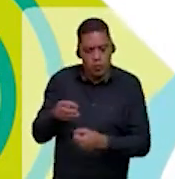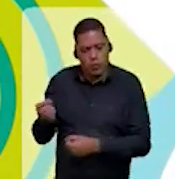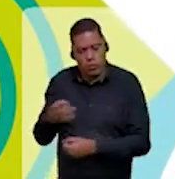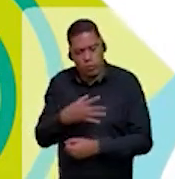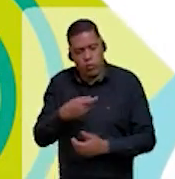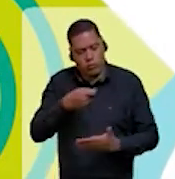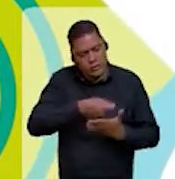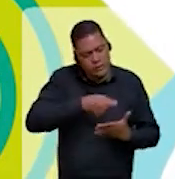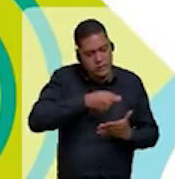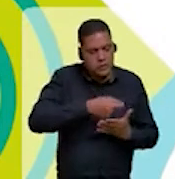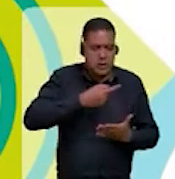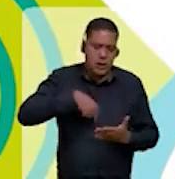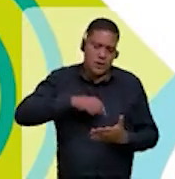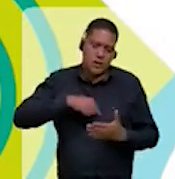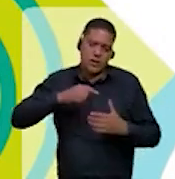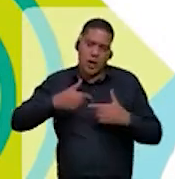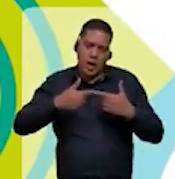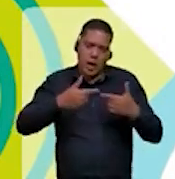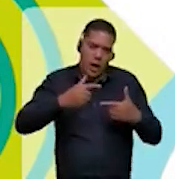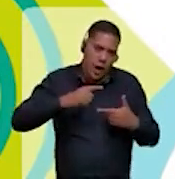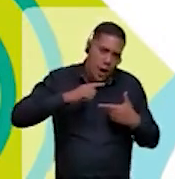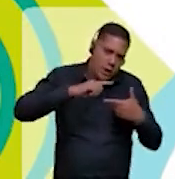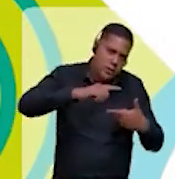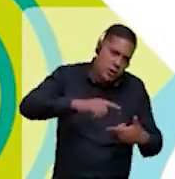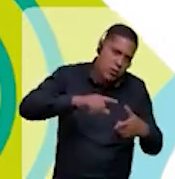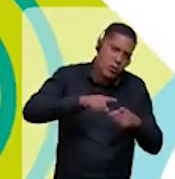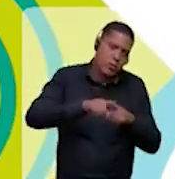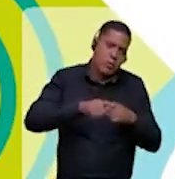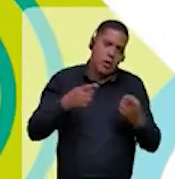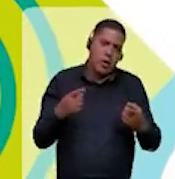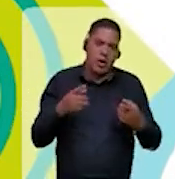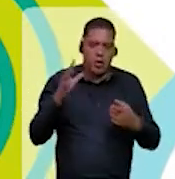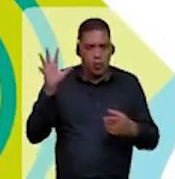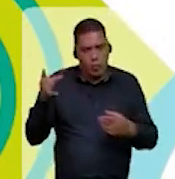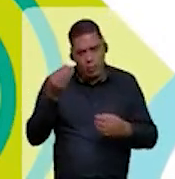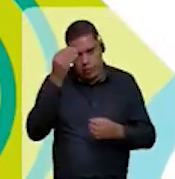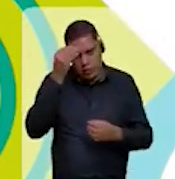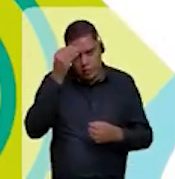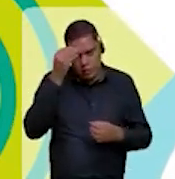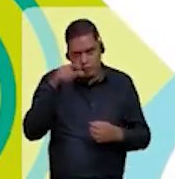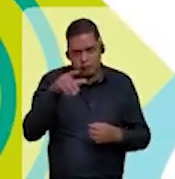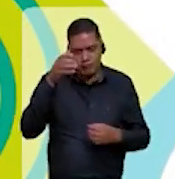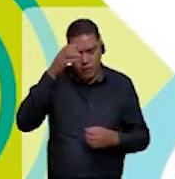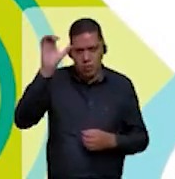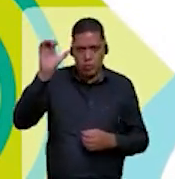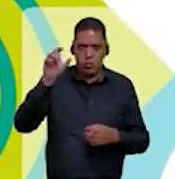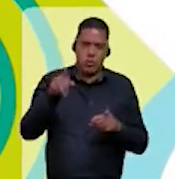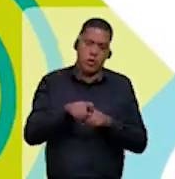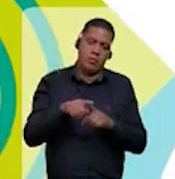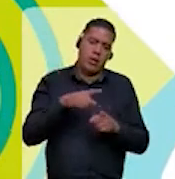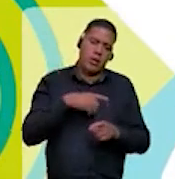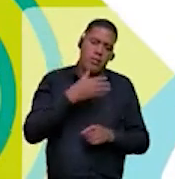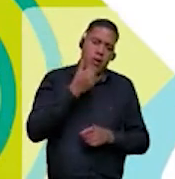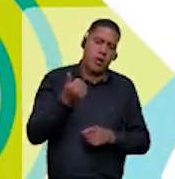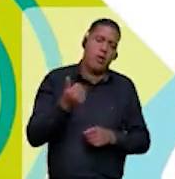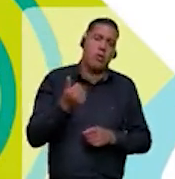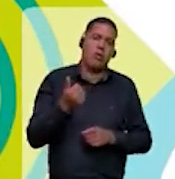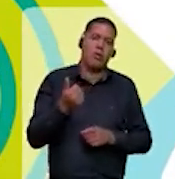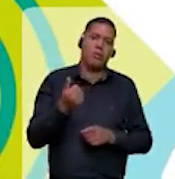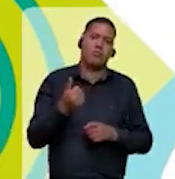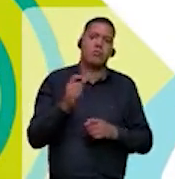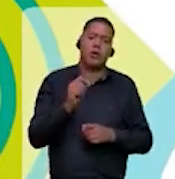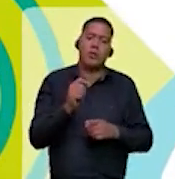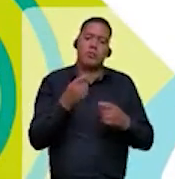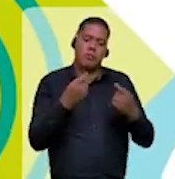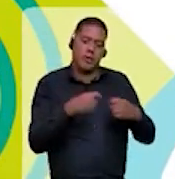de nós em termos de ação e de compreensão sendo o terreno da cultura aquele em que se plasma o melhor as tendências